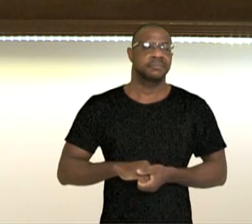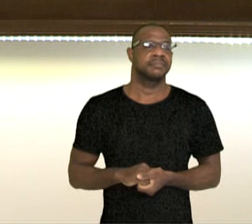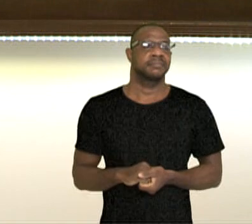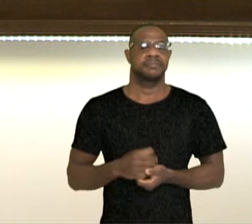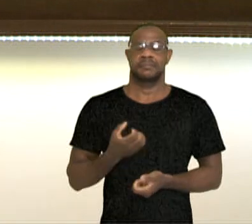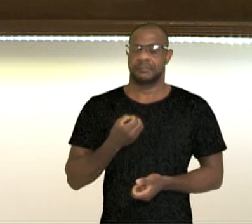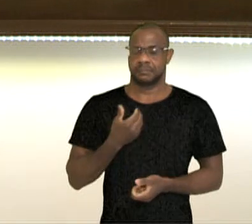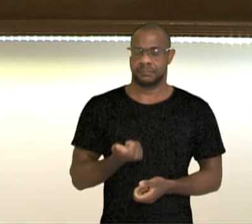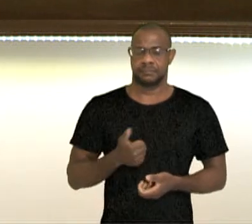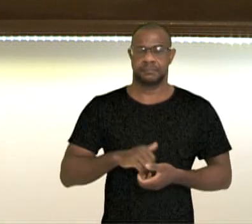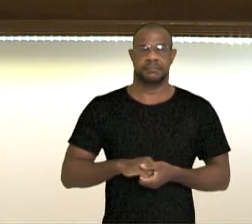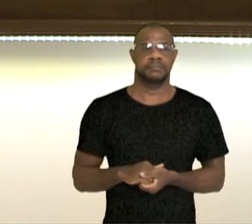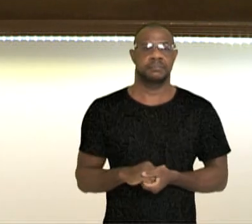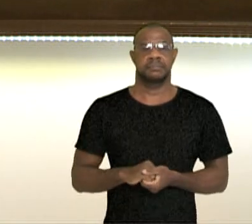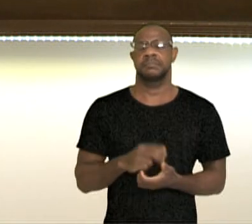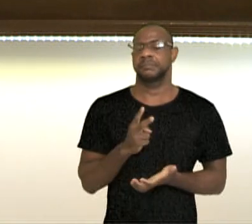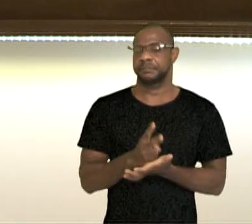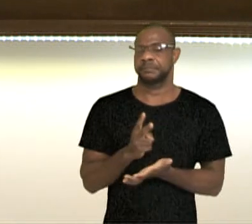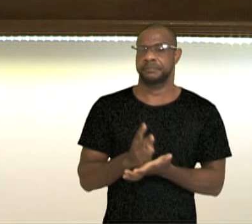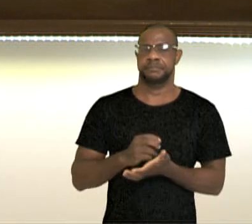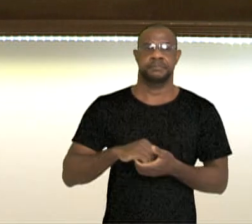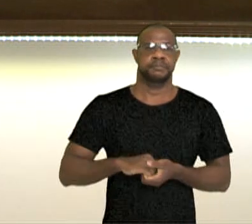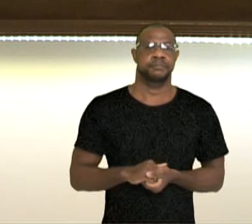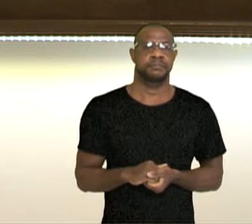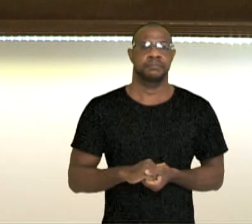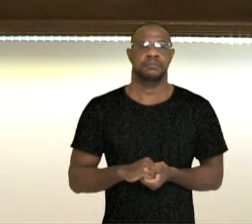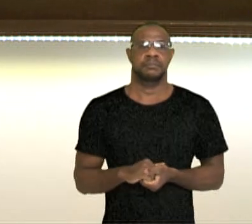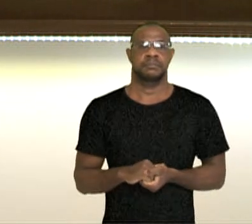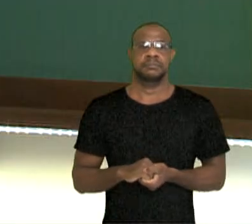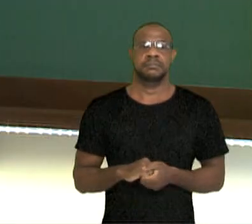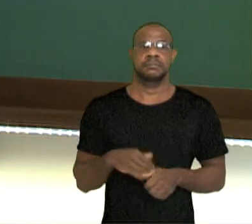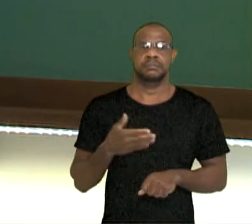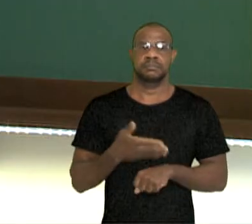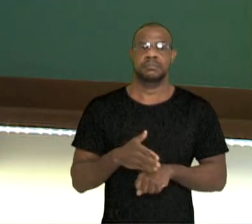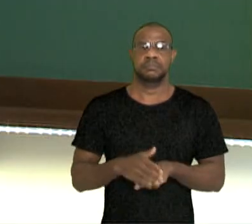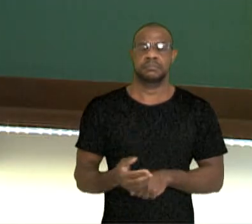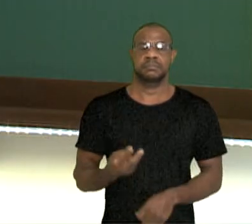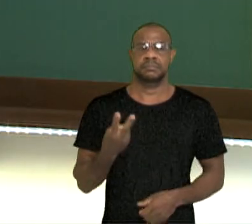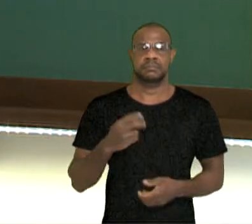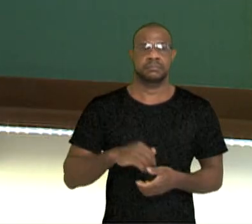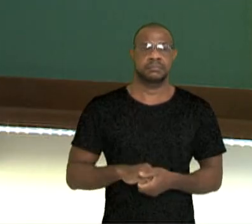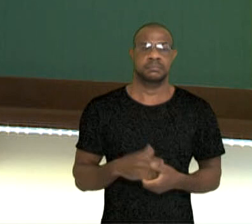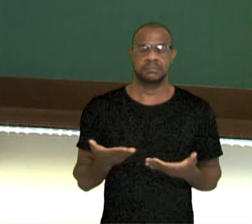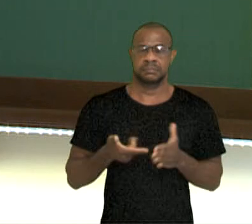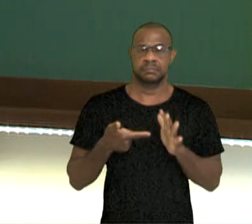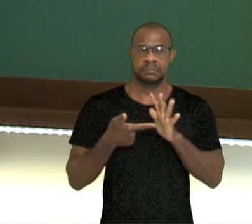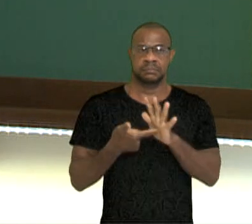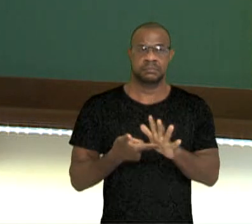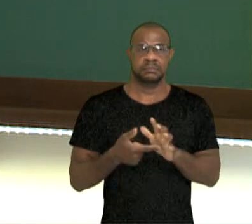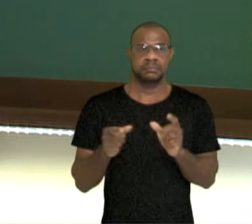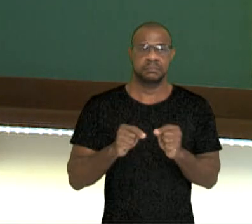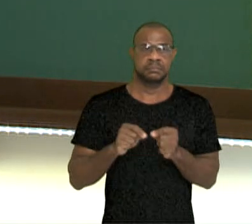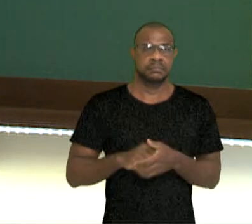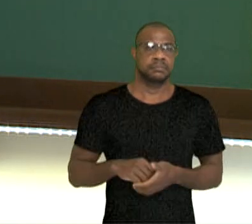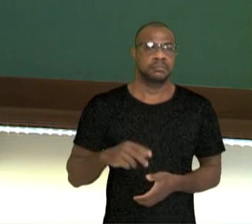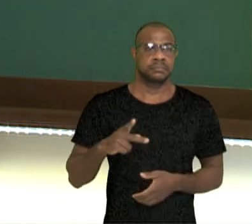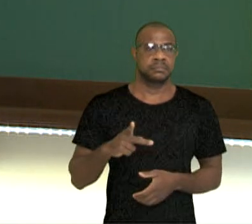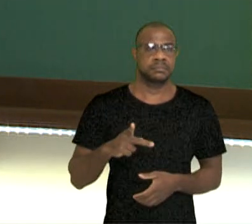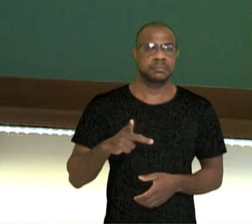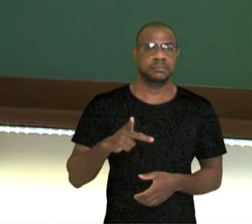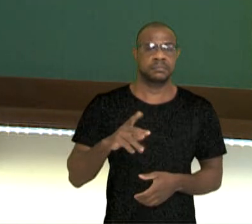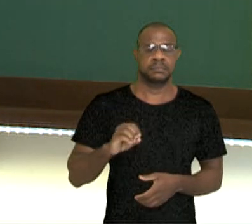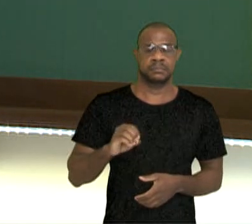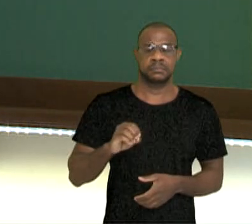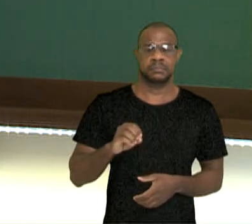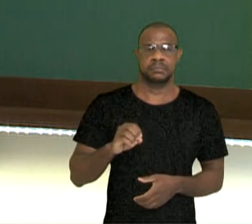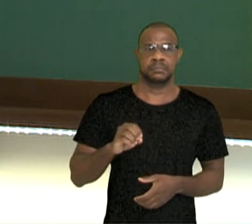bom! Vamos continuar? Praticando 2. Para representar um poliedro, Bia construiu